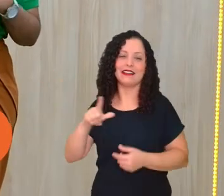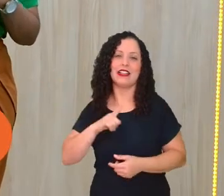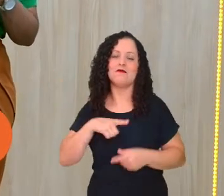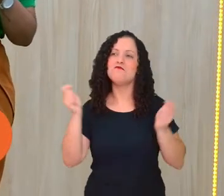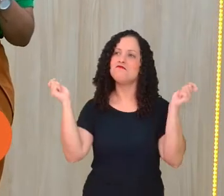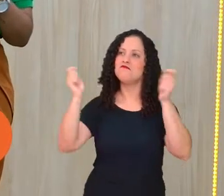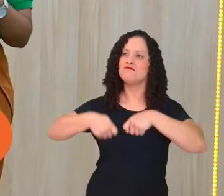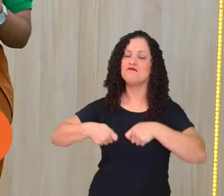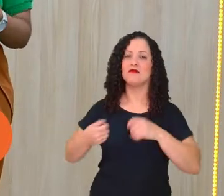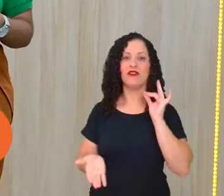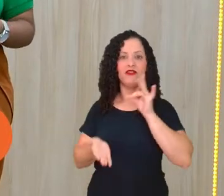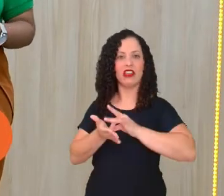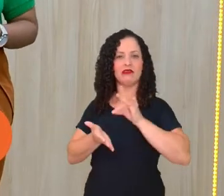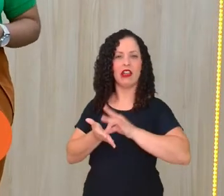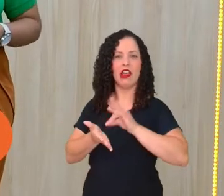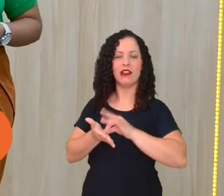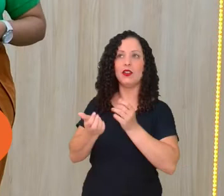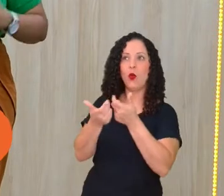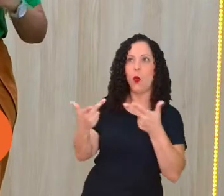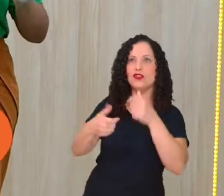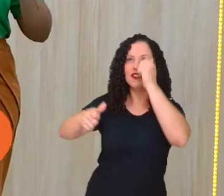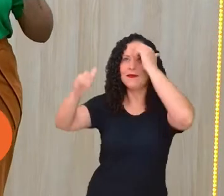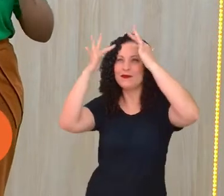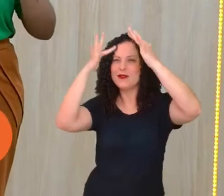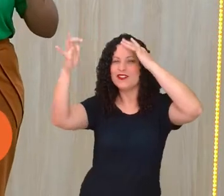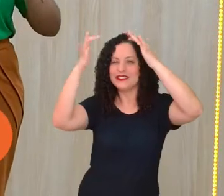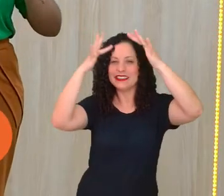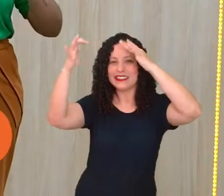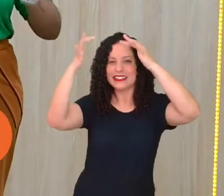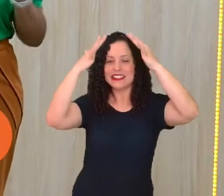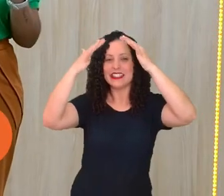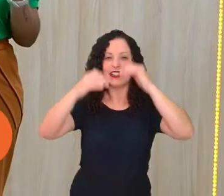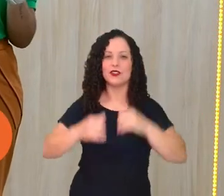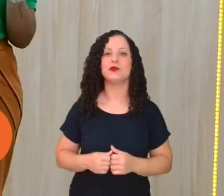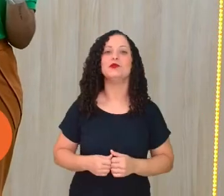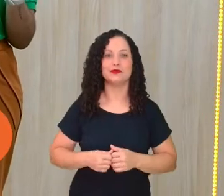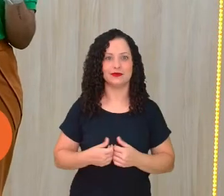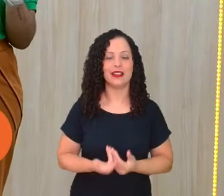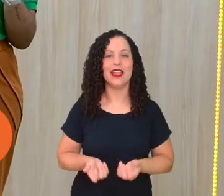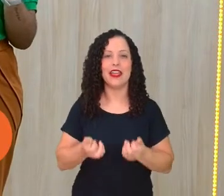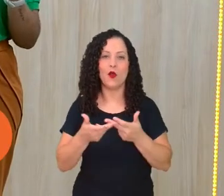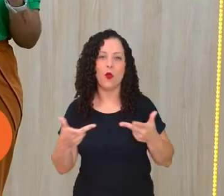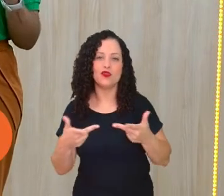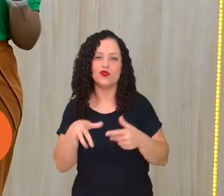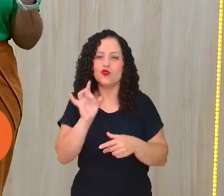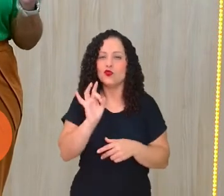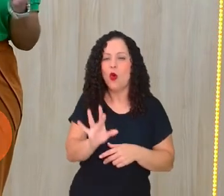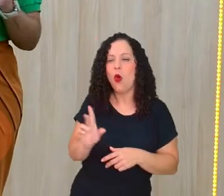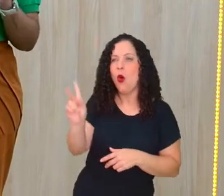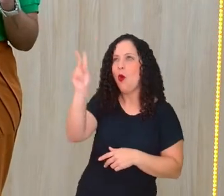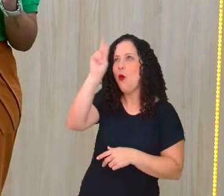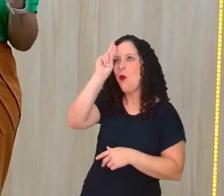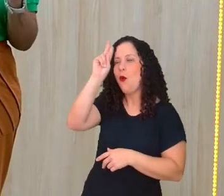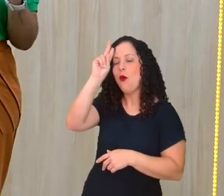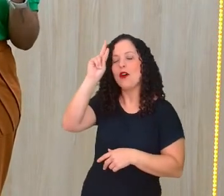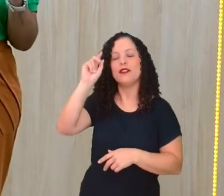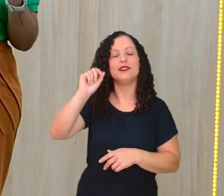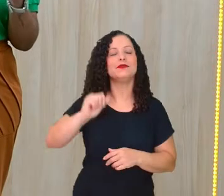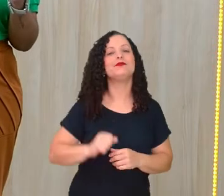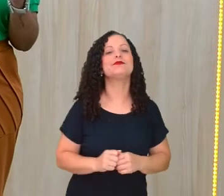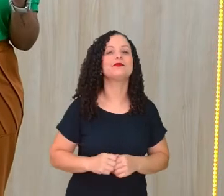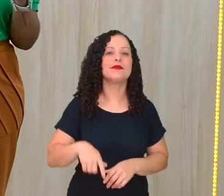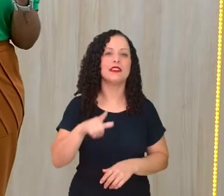de realidades que não existem ou realidades que são um pouquinho emprestadas da nossa, assim. Tem uma coisa ou outra